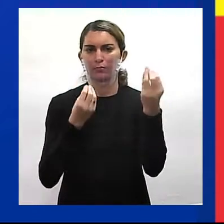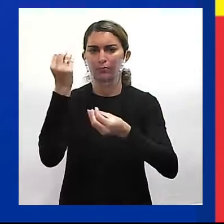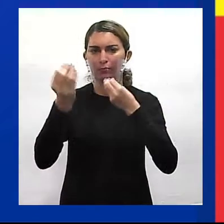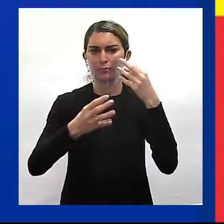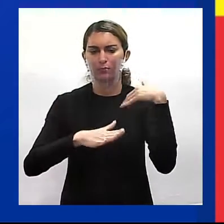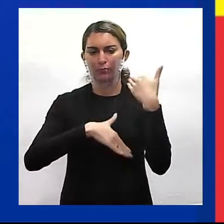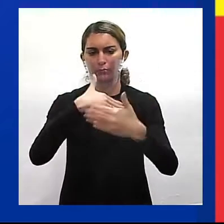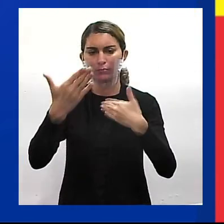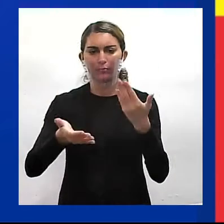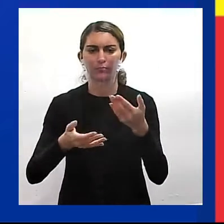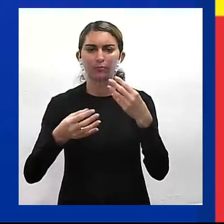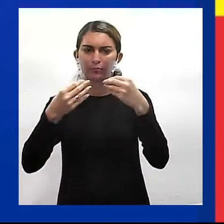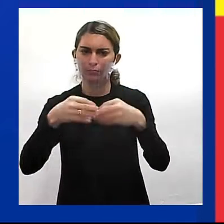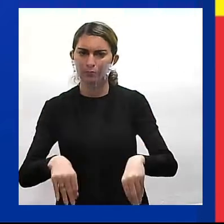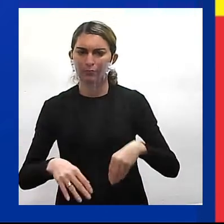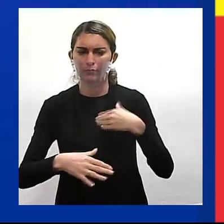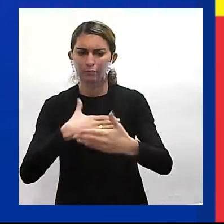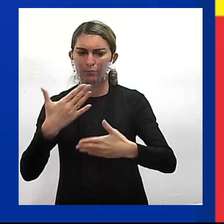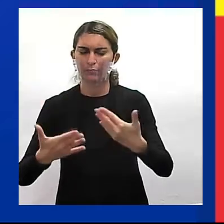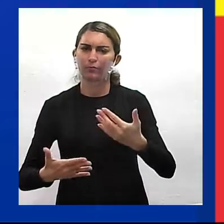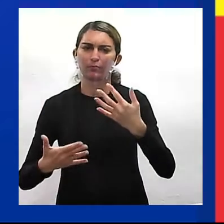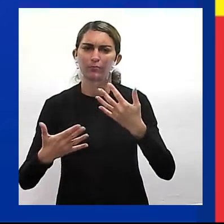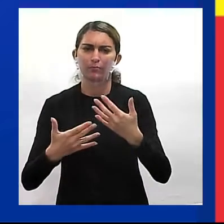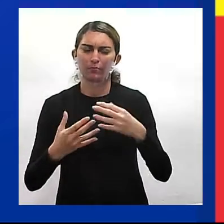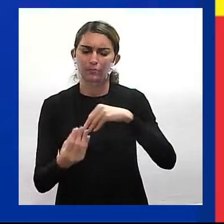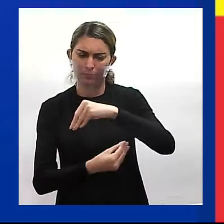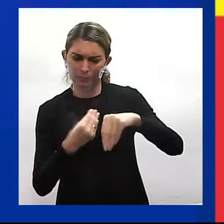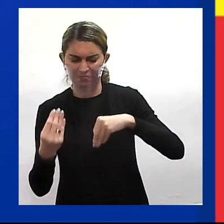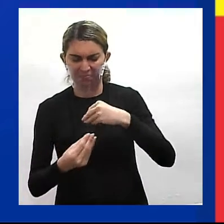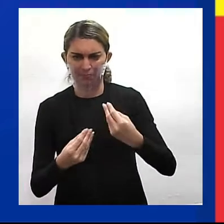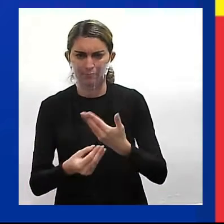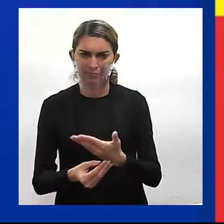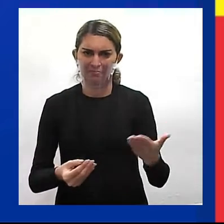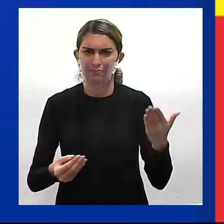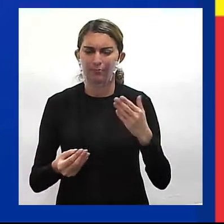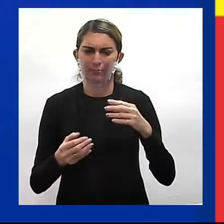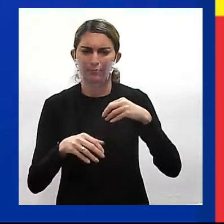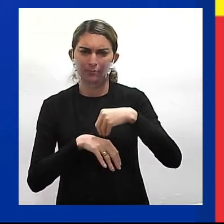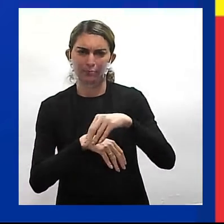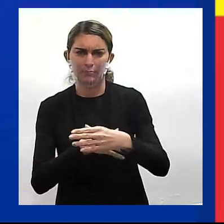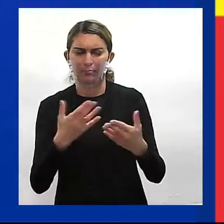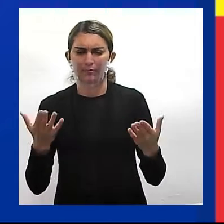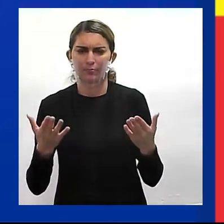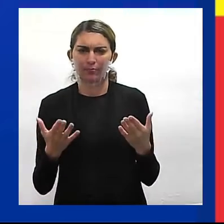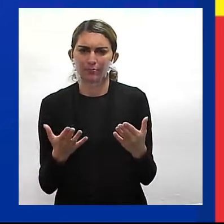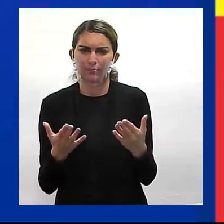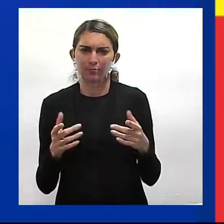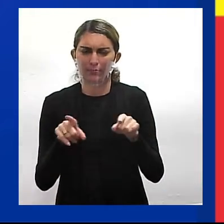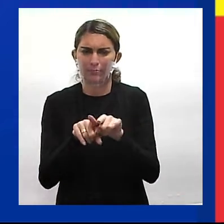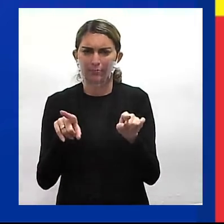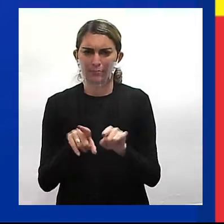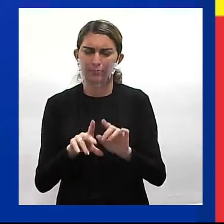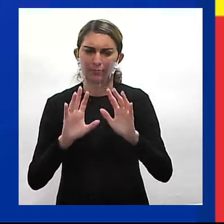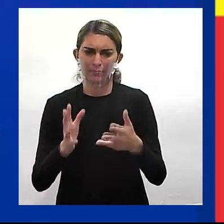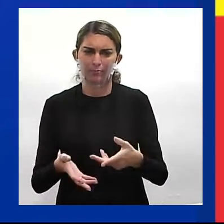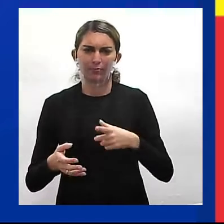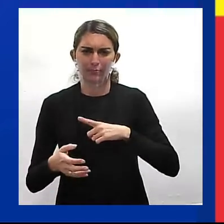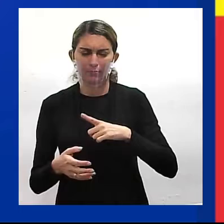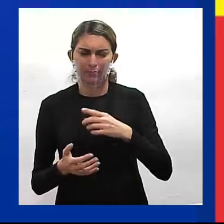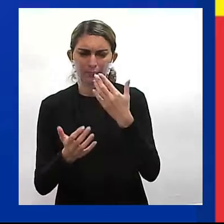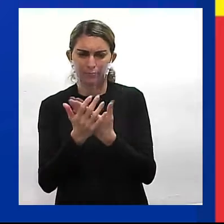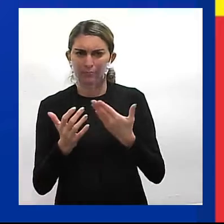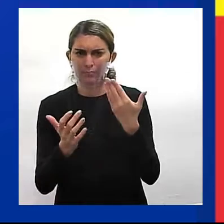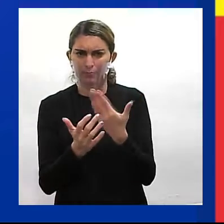processo interfere no processo de dissolução das substâncias. E aí, com isso, a gente vai dar uma pinceladinha também, já que a gente já teve essa